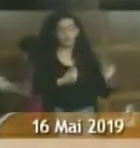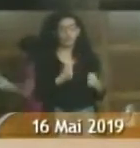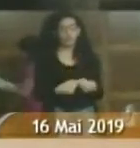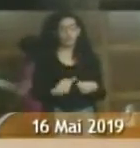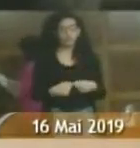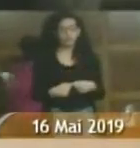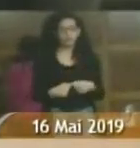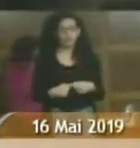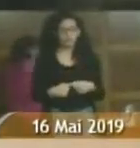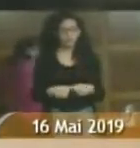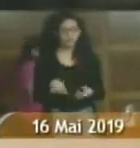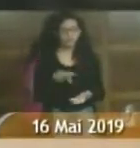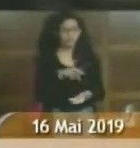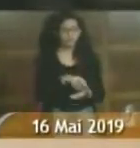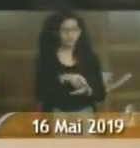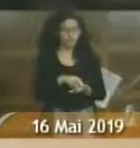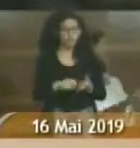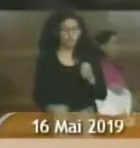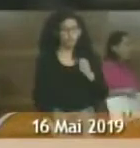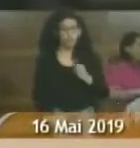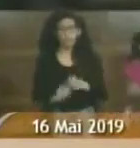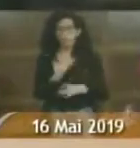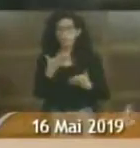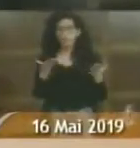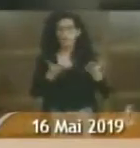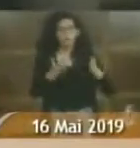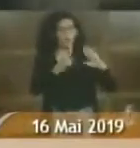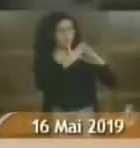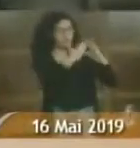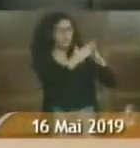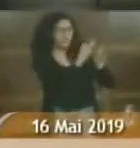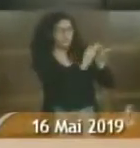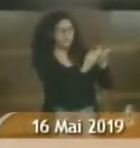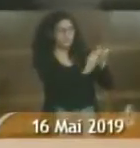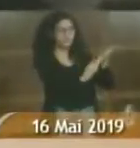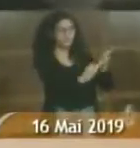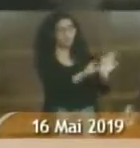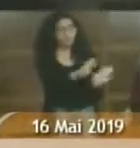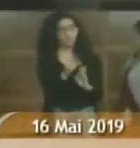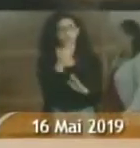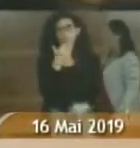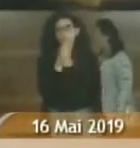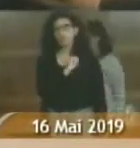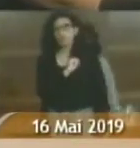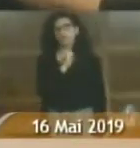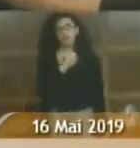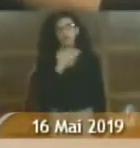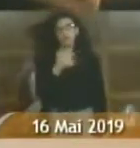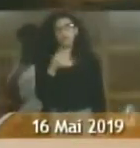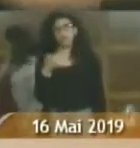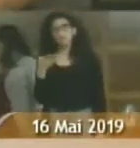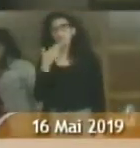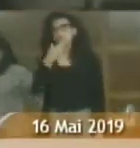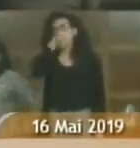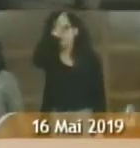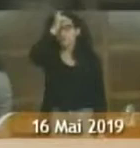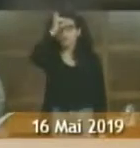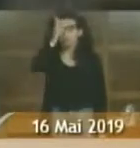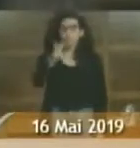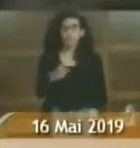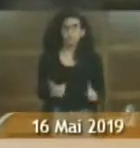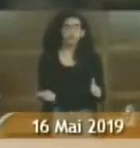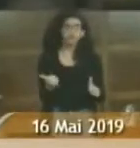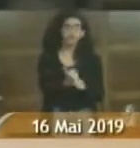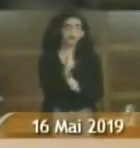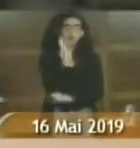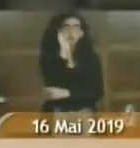número 1, bairro Centro, para a criação da Casa das Artes. Indicação número 1484, indicando ao prefeito municipal a substituição